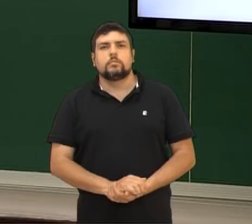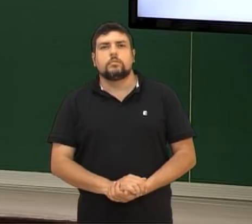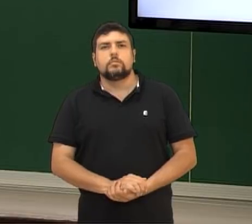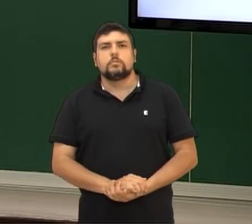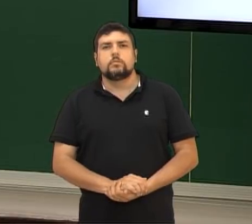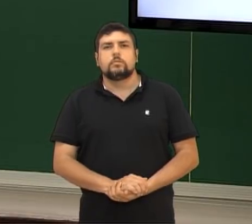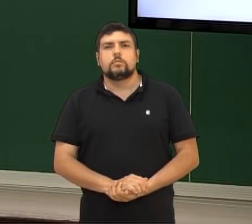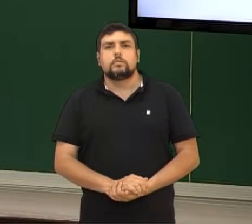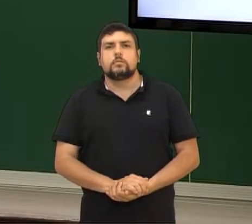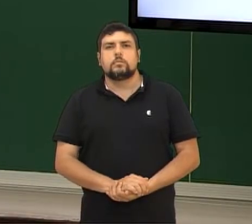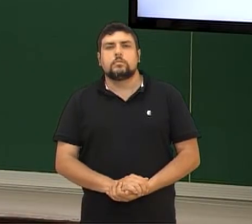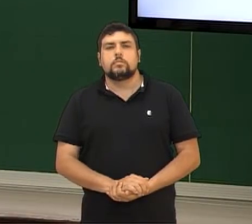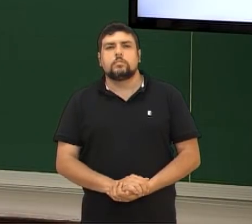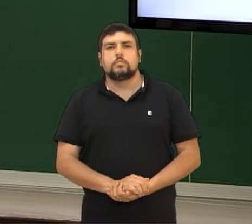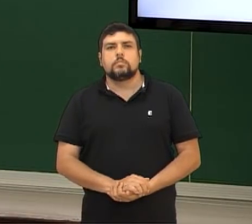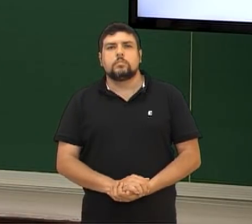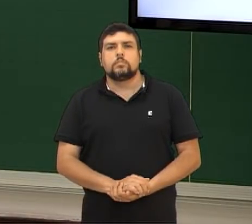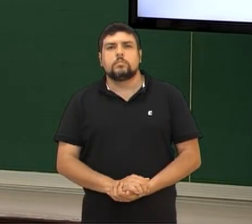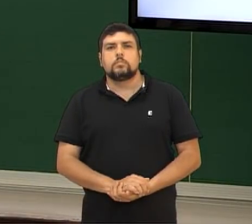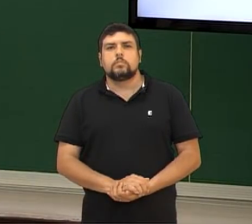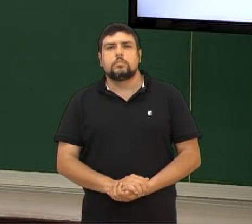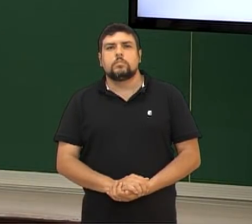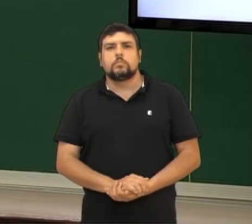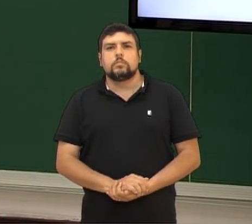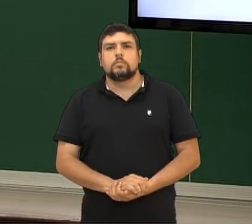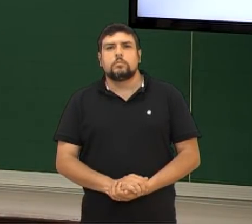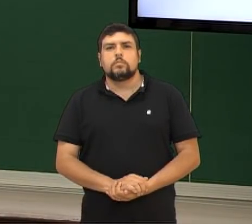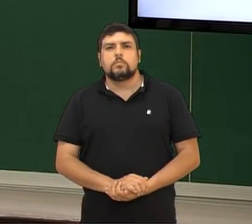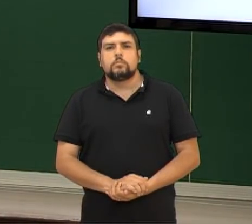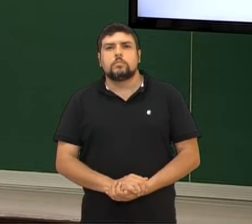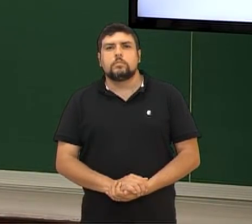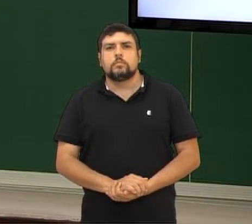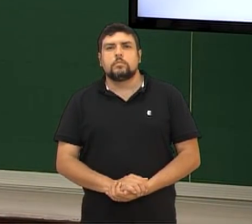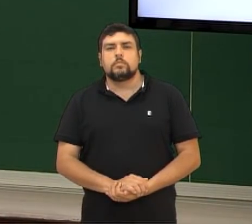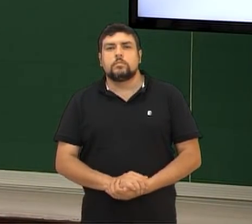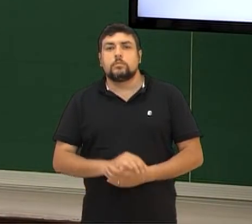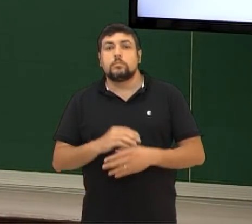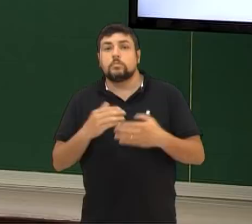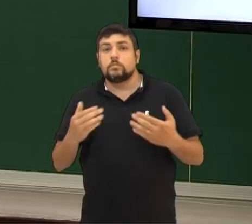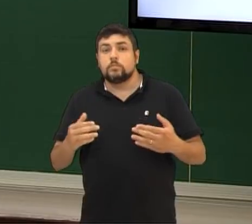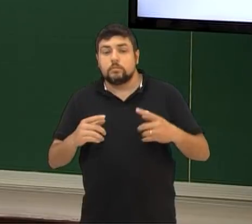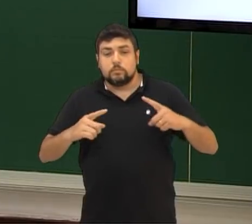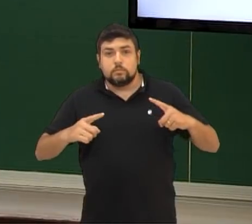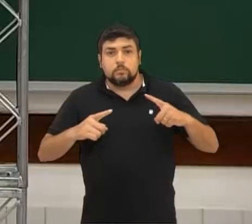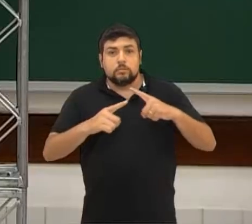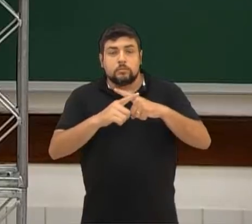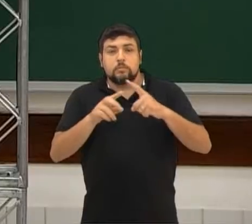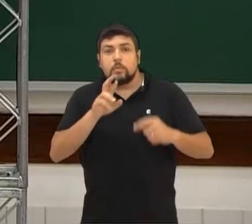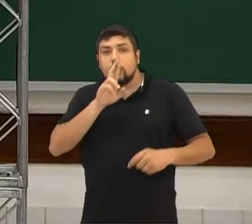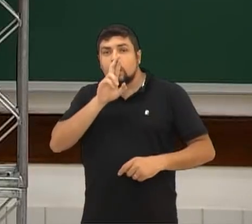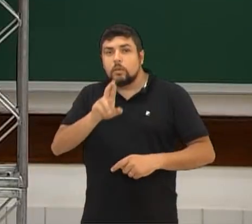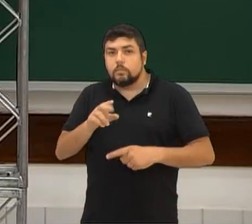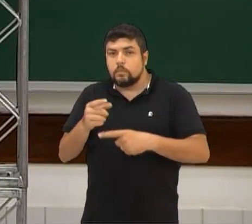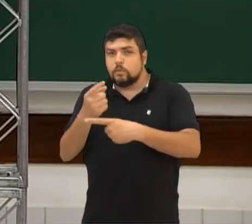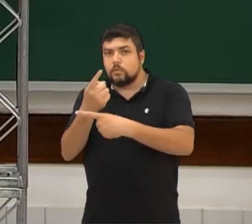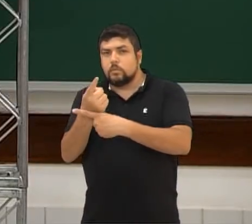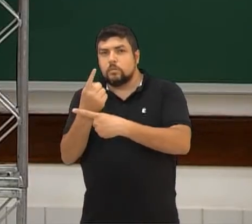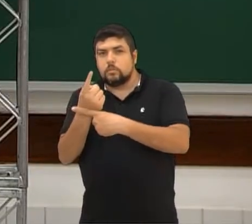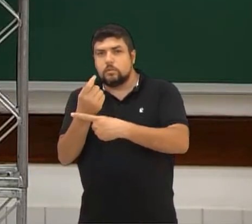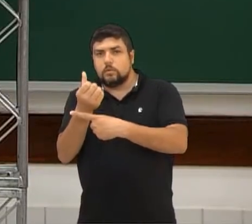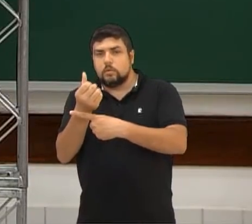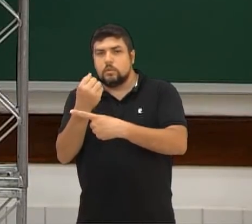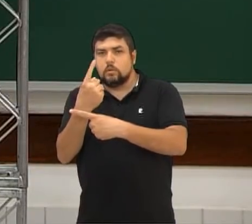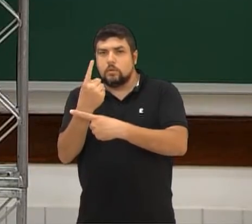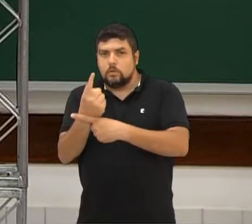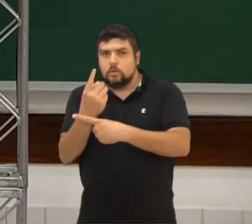a 17 vezes 8, também é uma igualdade, 136. Então, nesse primeiro,